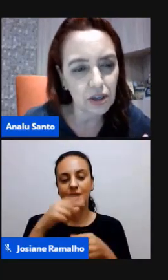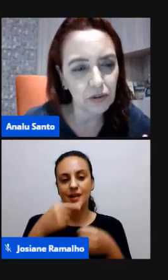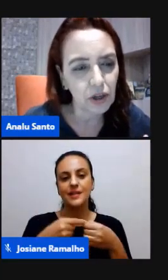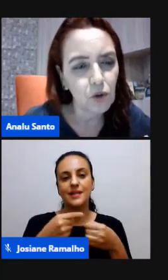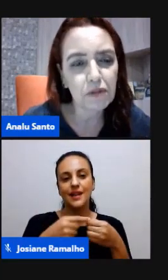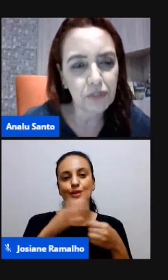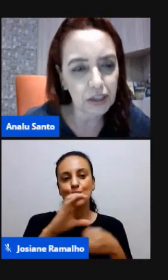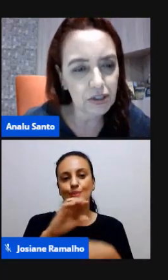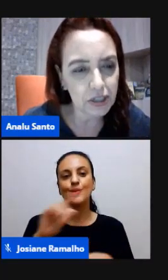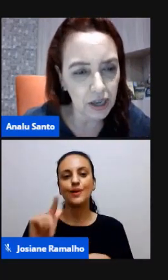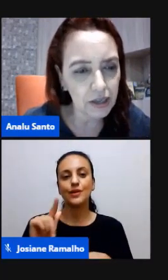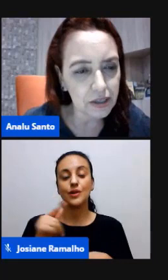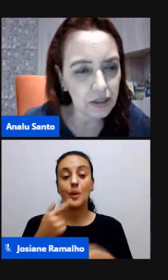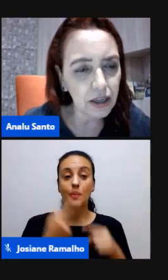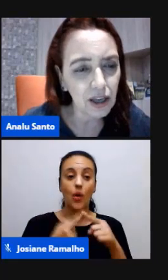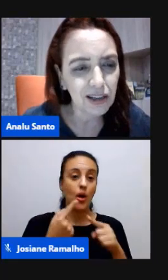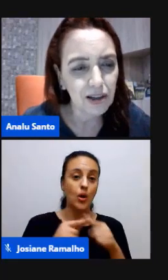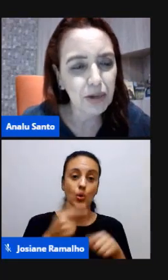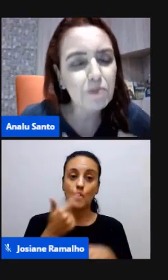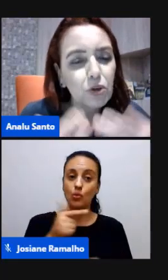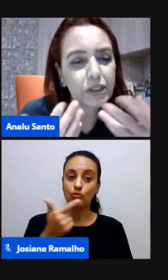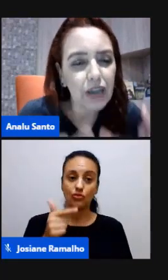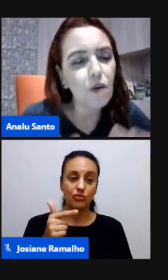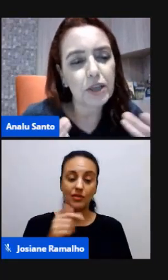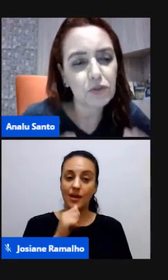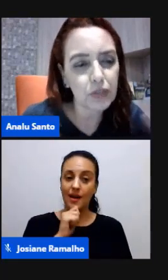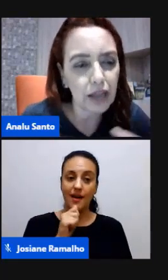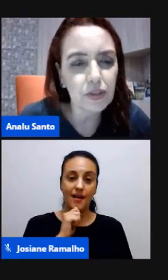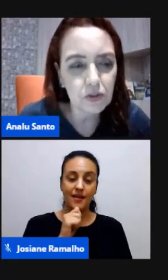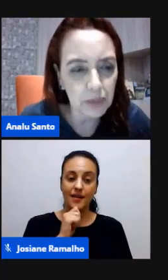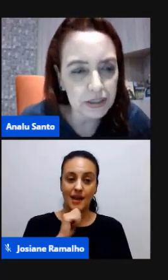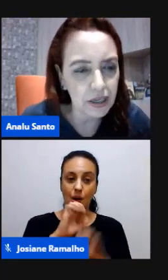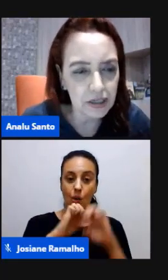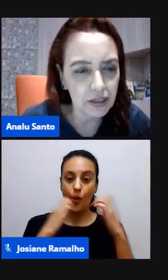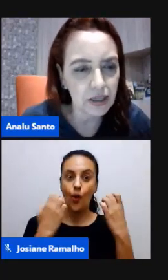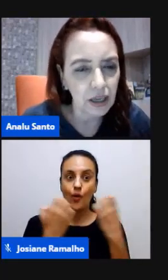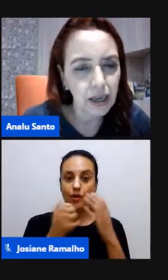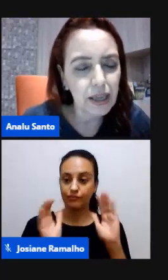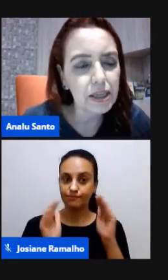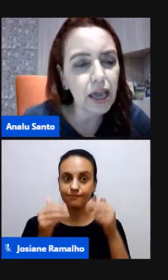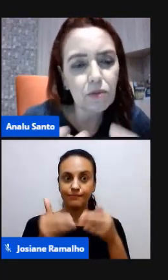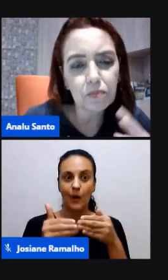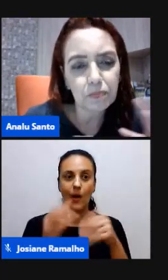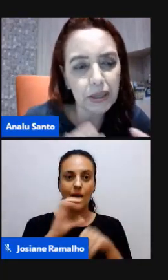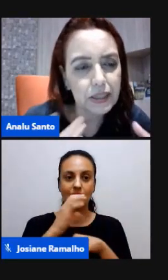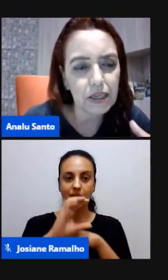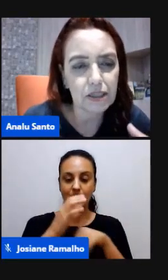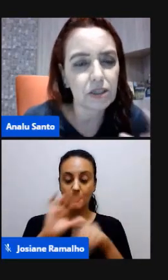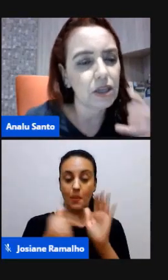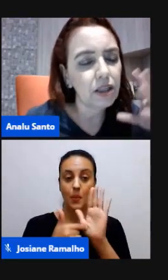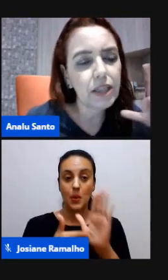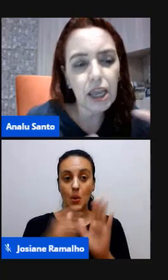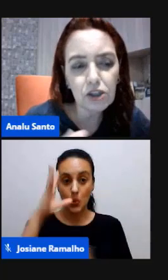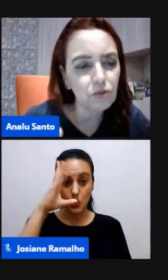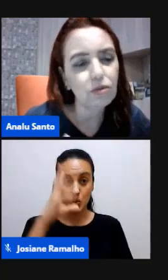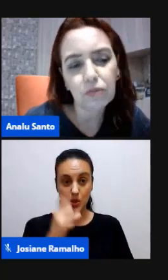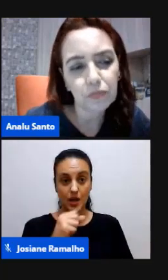não tinha uma feira de ciências, né, para mostrar o resultado das pesquisas, E eram